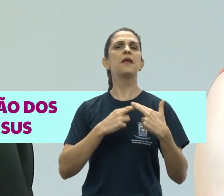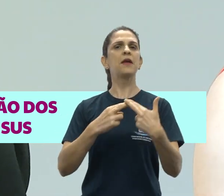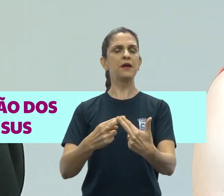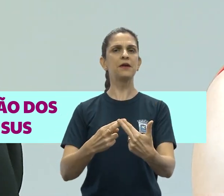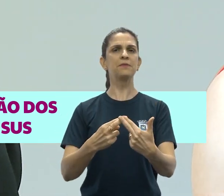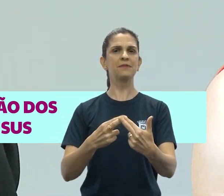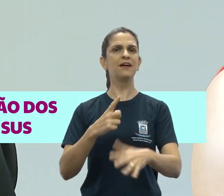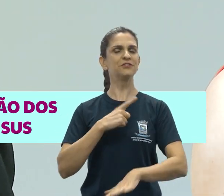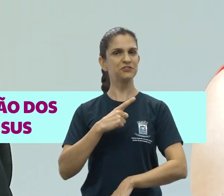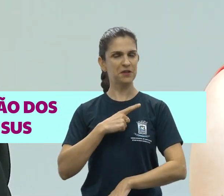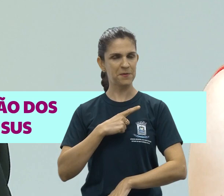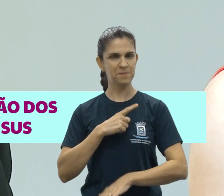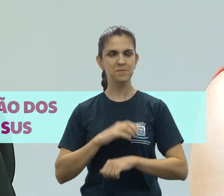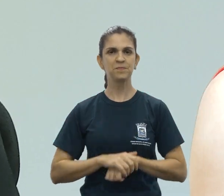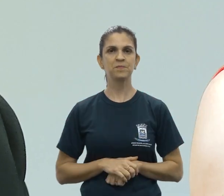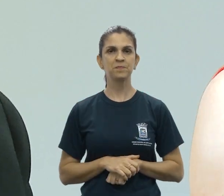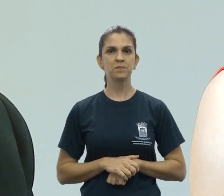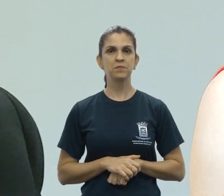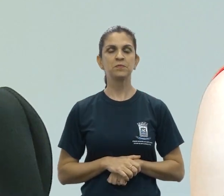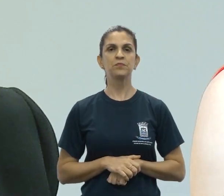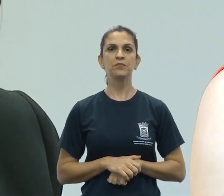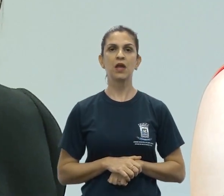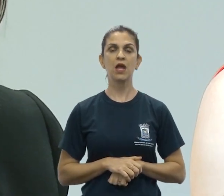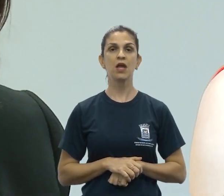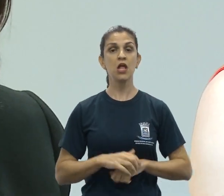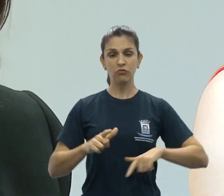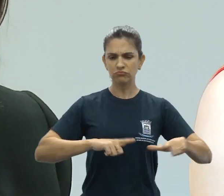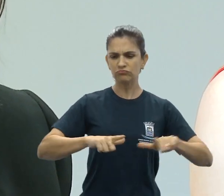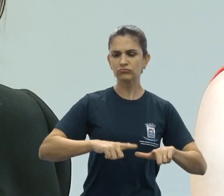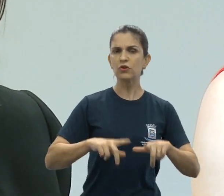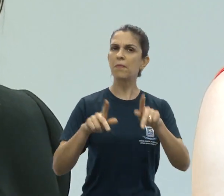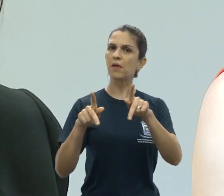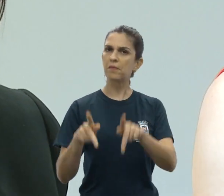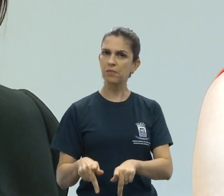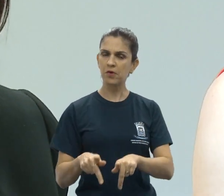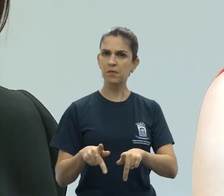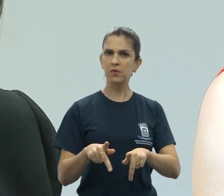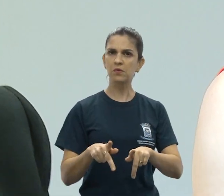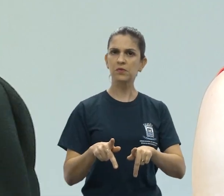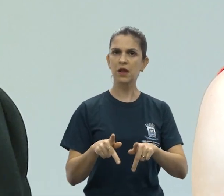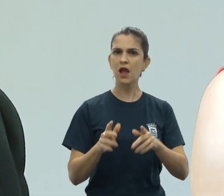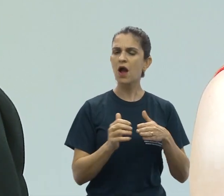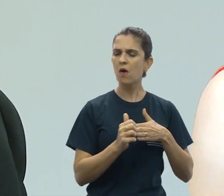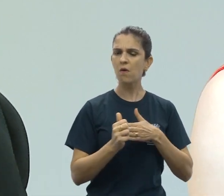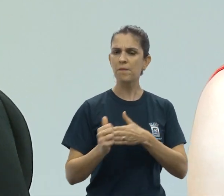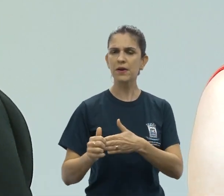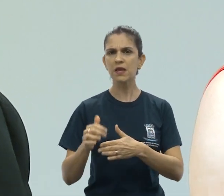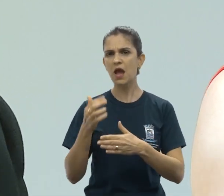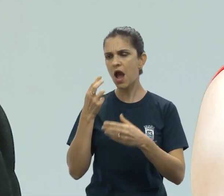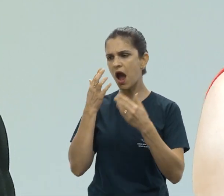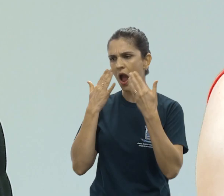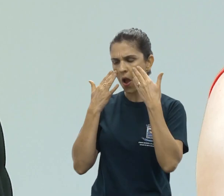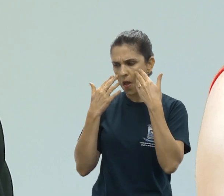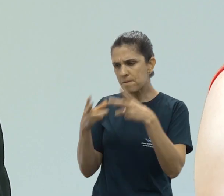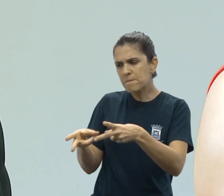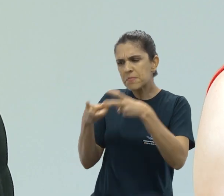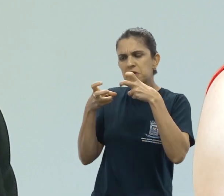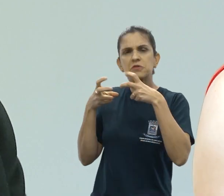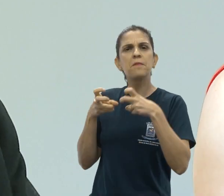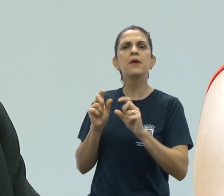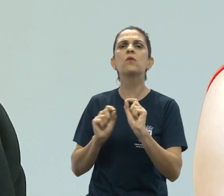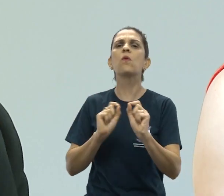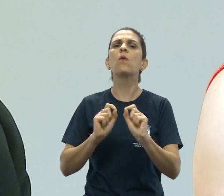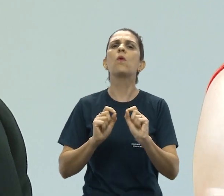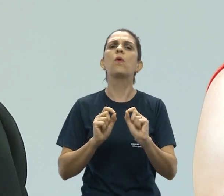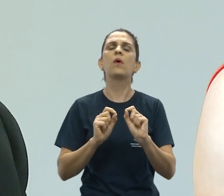né, parte do poder público, de acompanhar toda essa atividade do SUS. E nós acompanhamos, tanto do ponto de